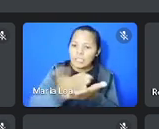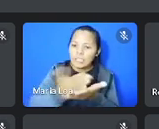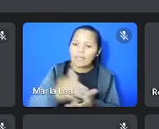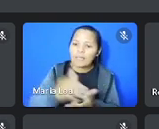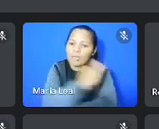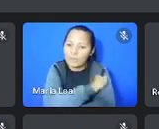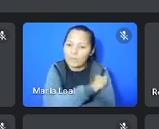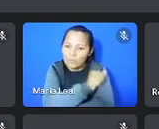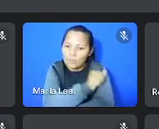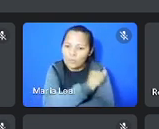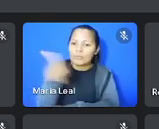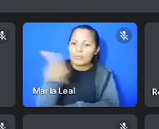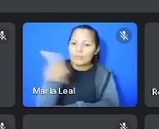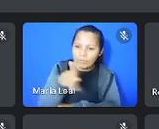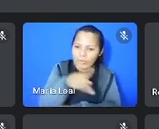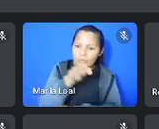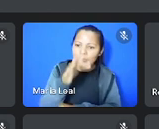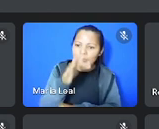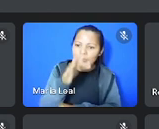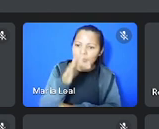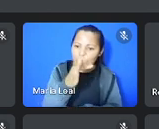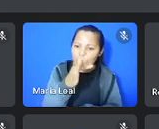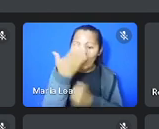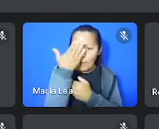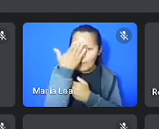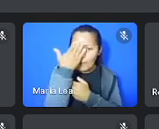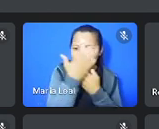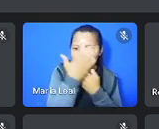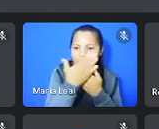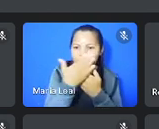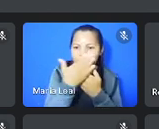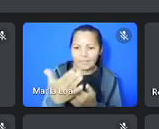professor. Então, muito obrigado a todos. Eu estou muito feliz com a